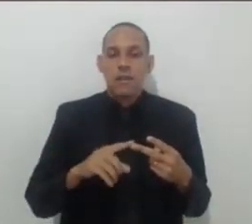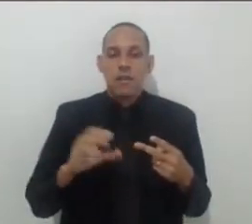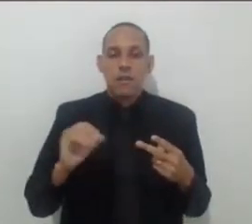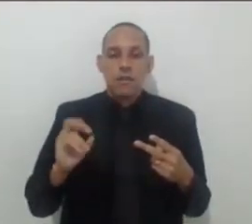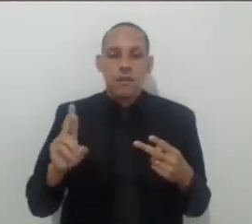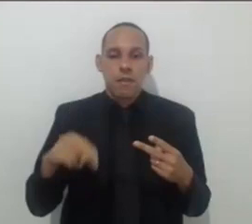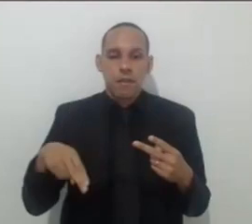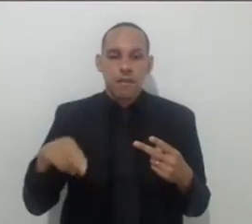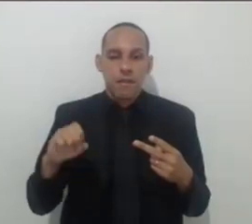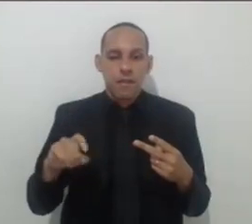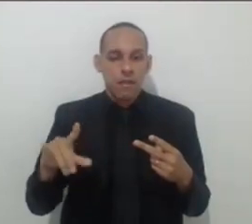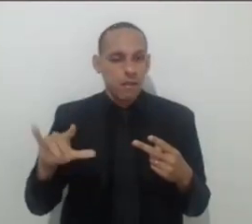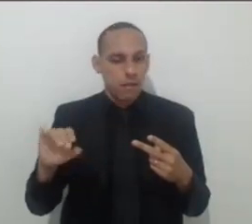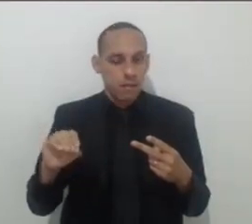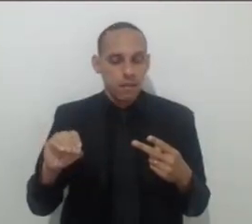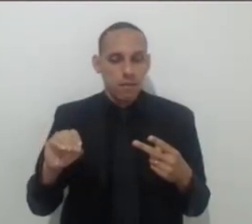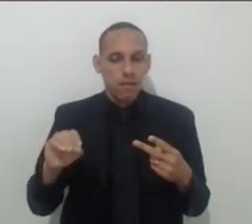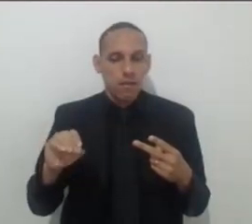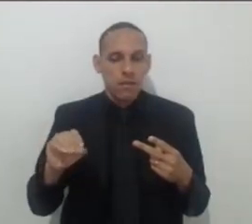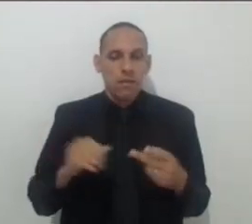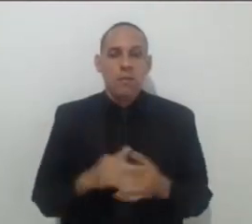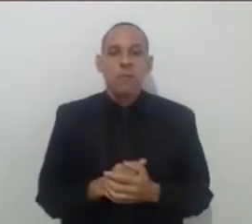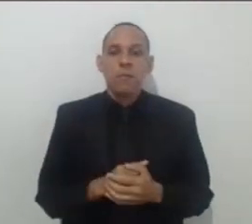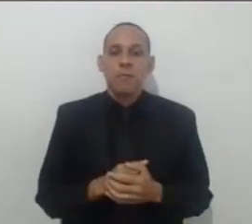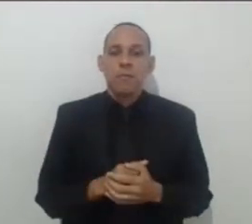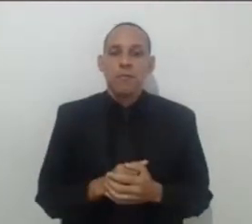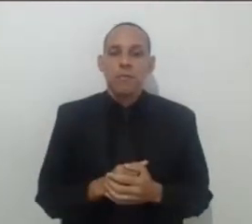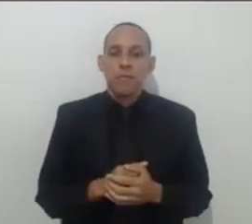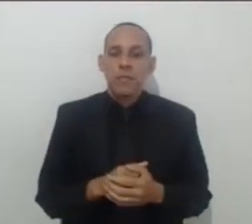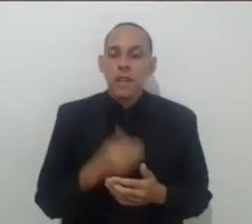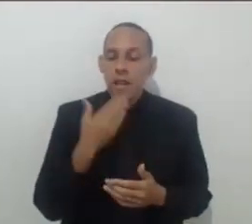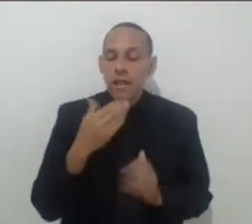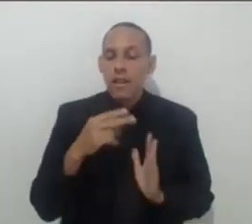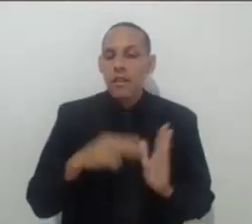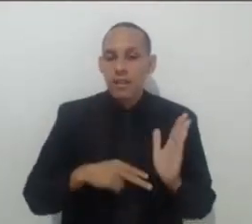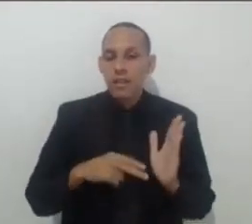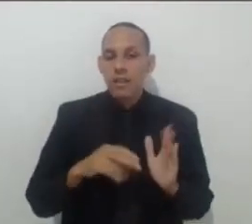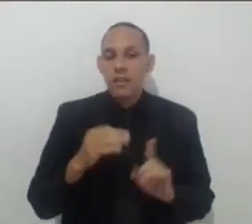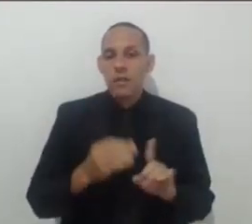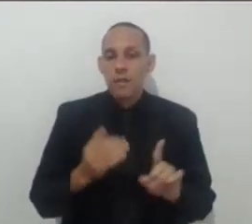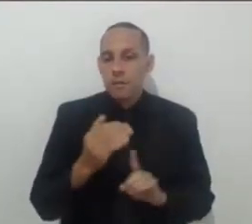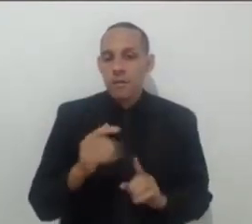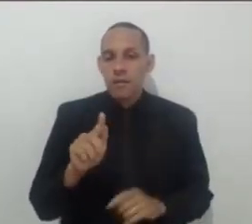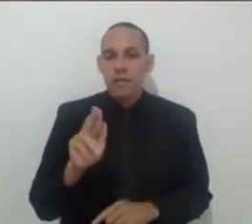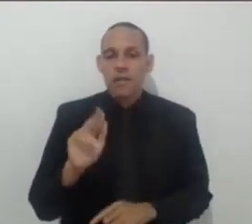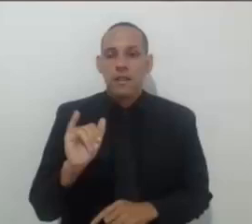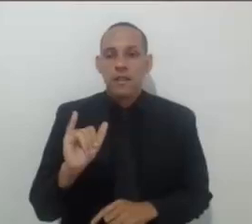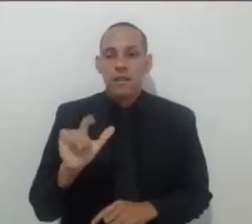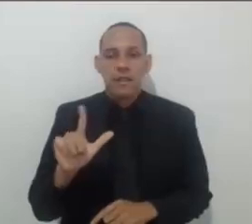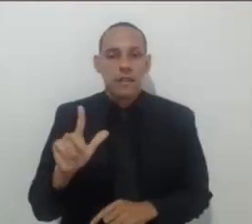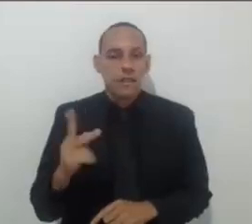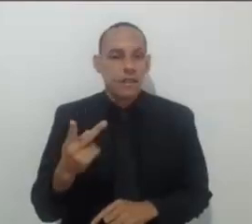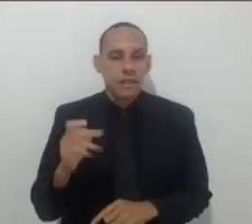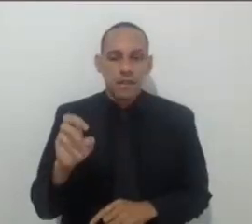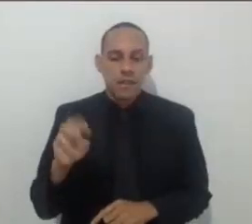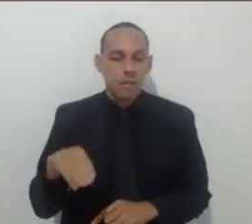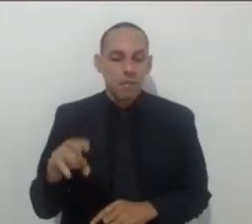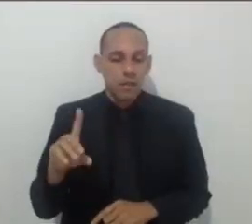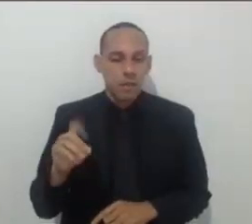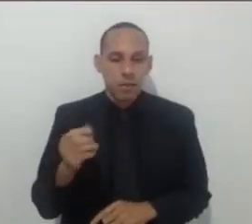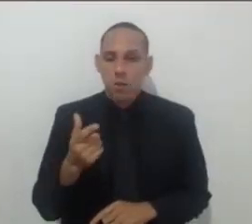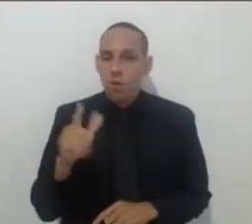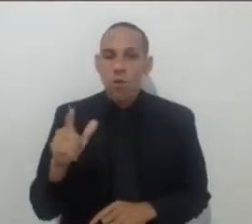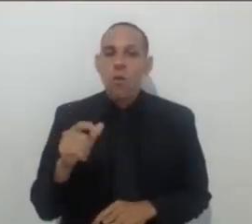Alves, denegando a segurança, pediu visto do embargador Dilermano. Os demais aguardam o voto visto.